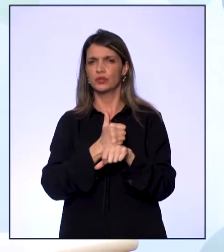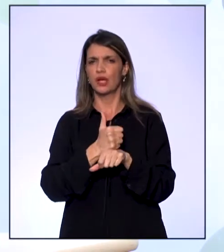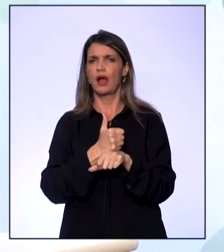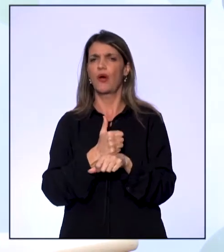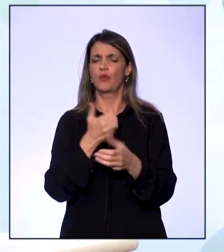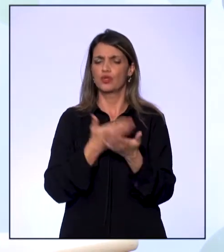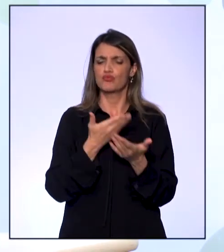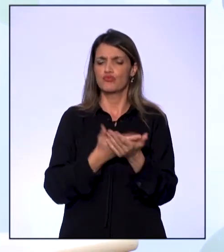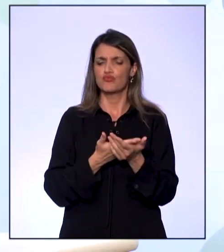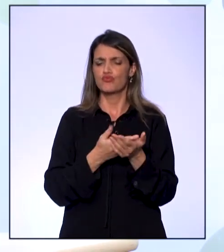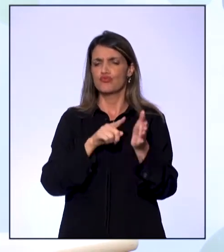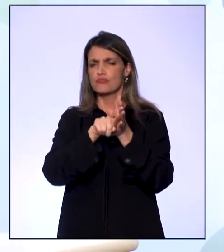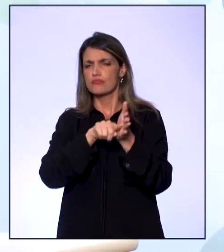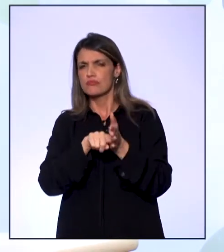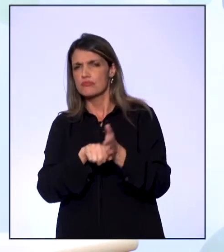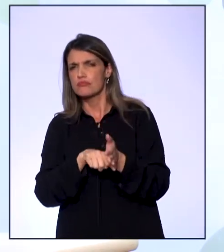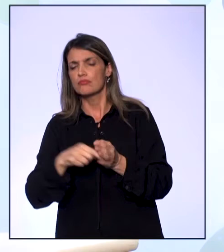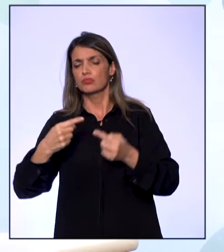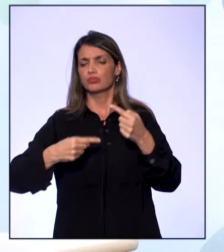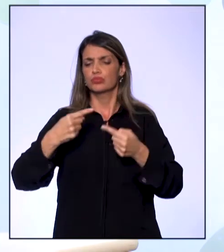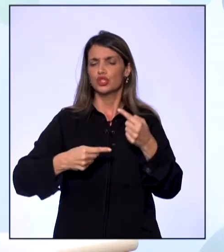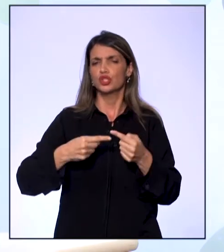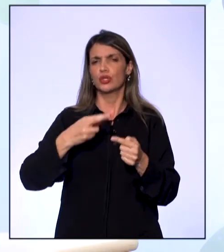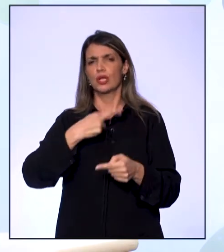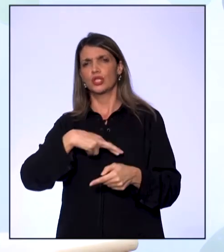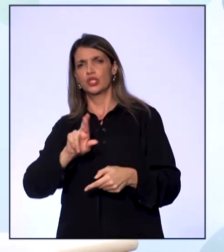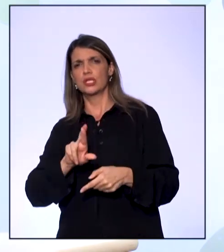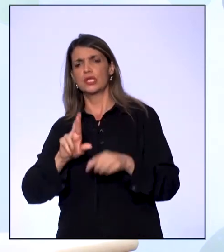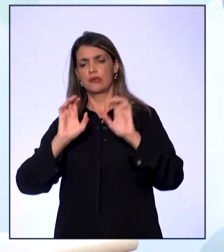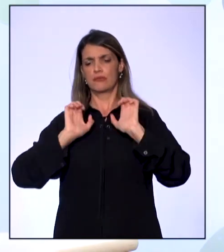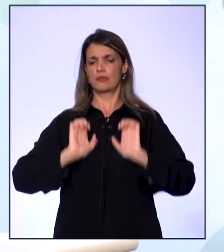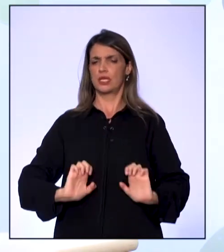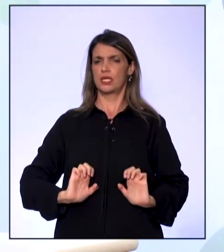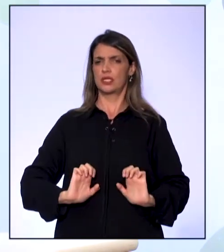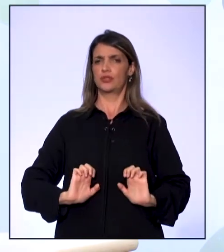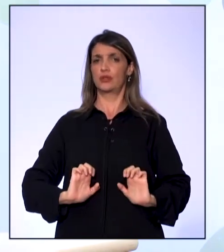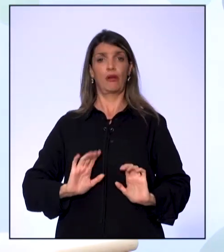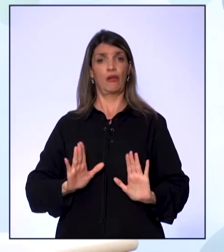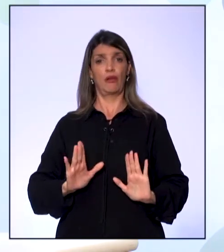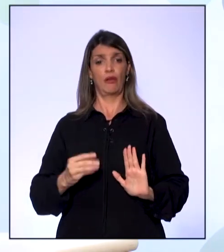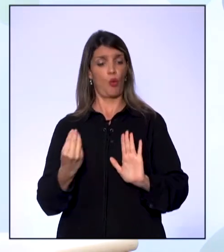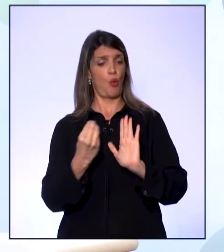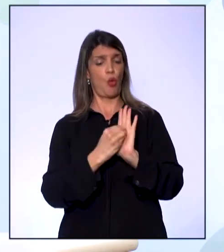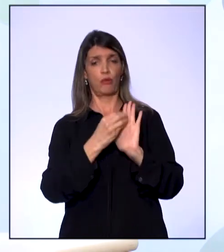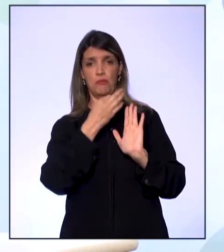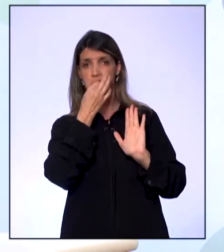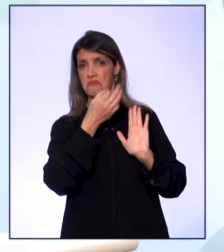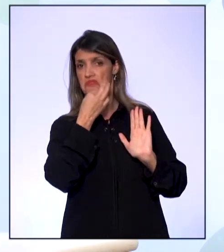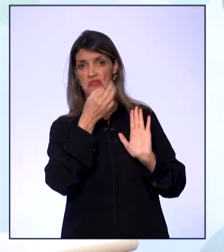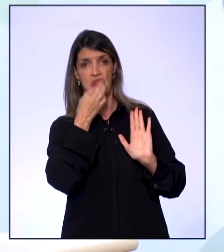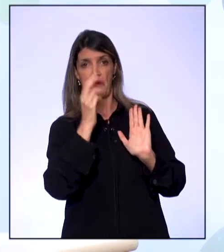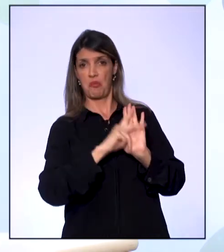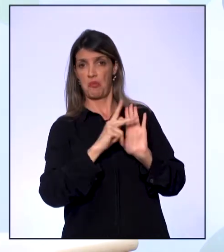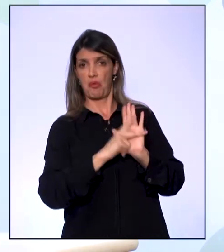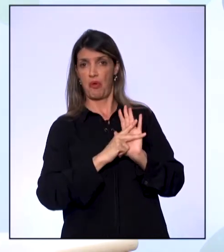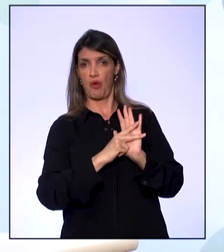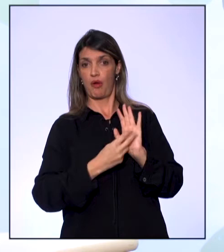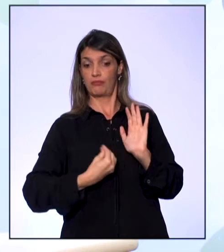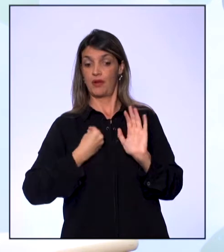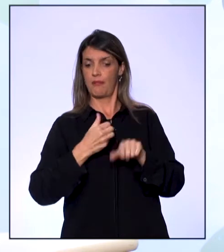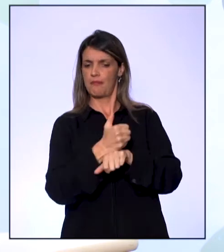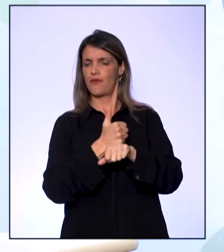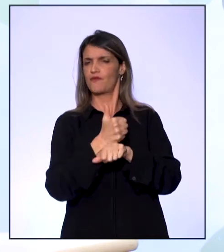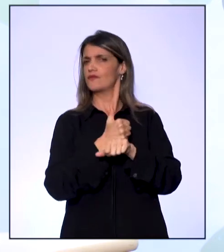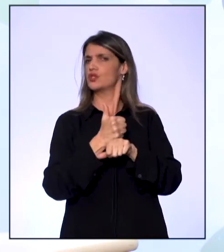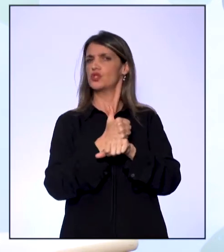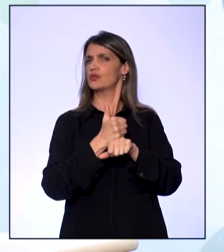política, religião, sociedade, estudam sobre ética e emitem opiniões sobre aquilo. Eles são preparados, eles foram